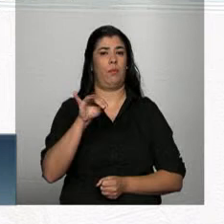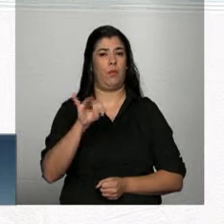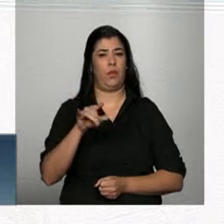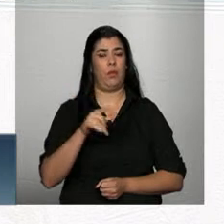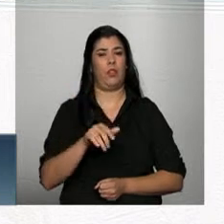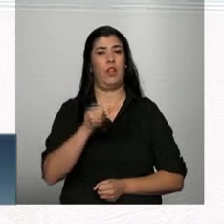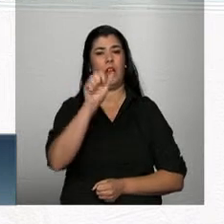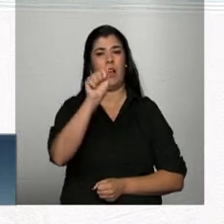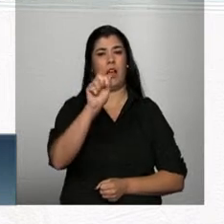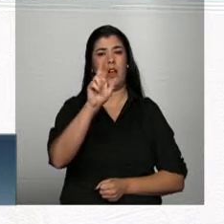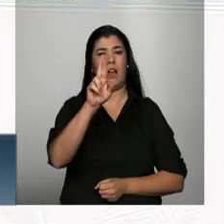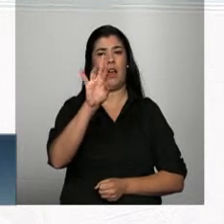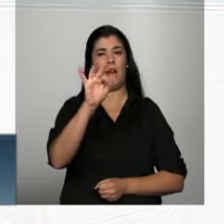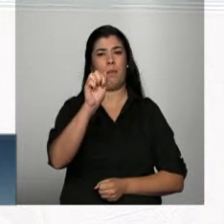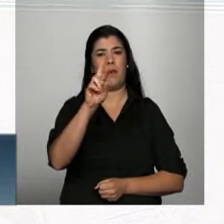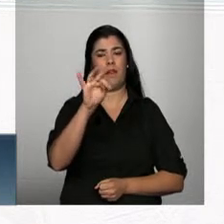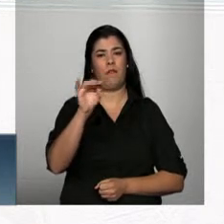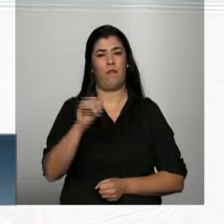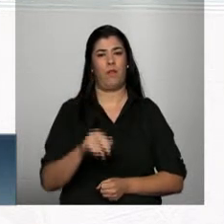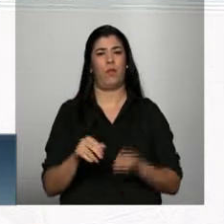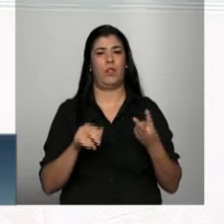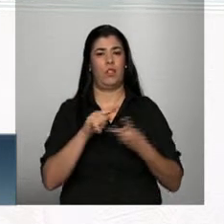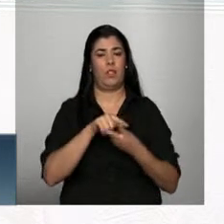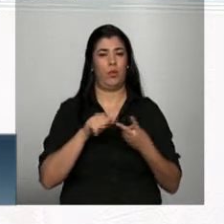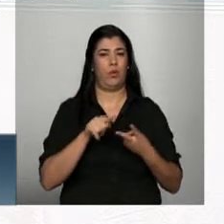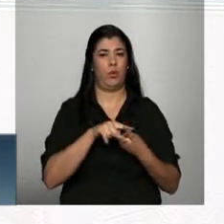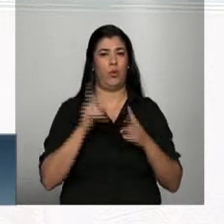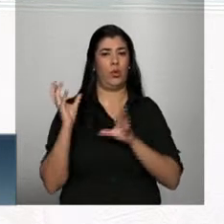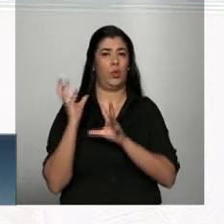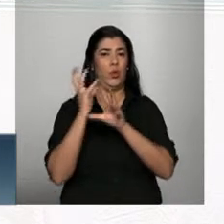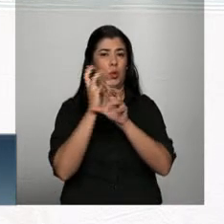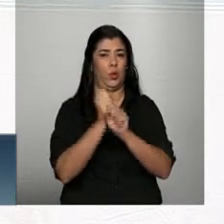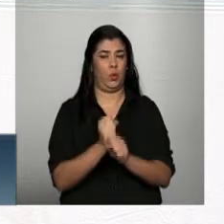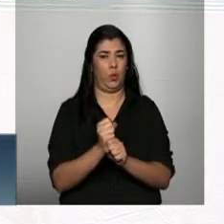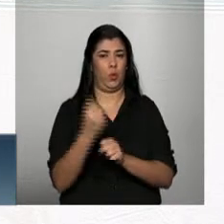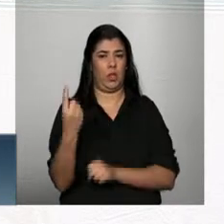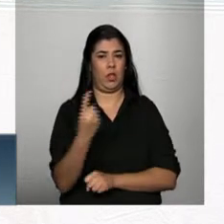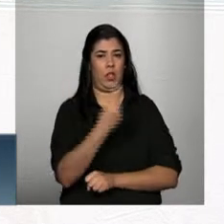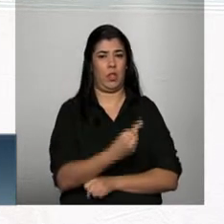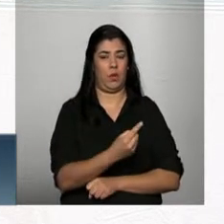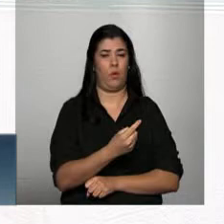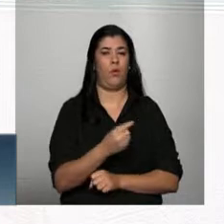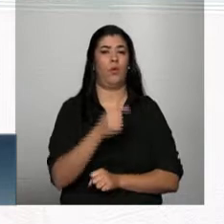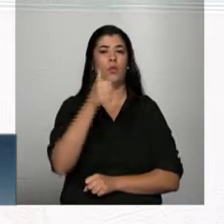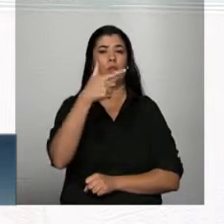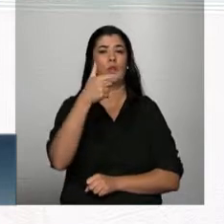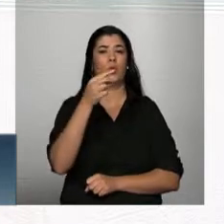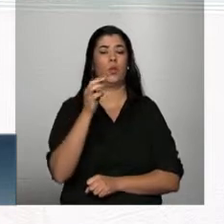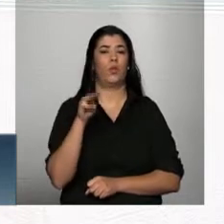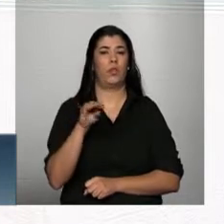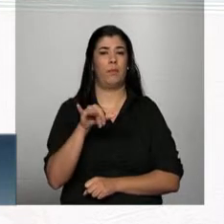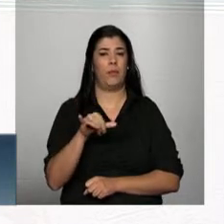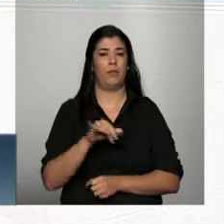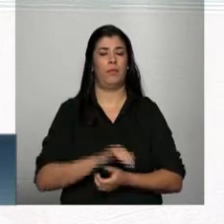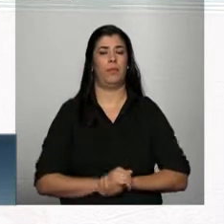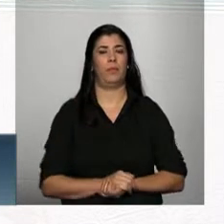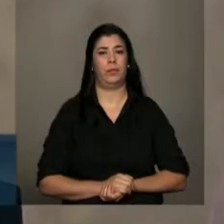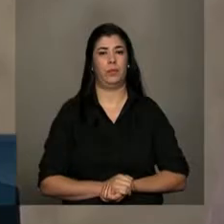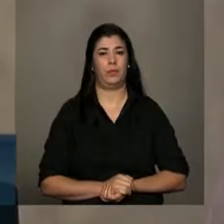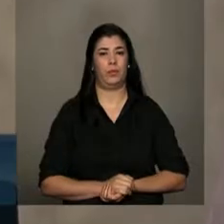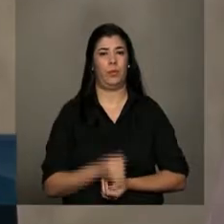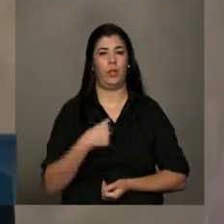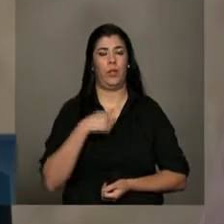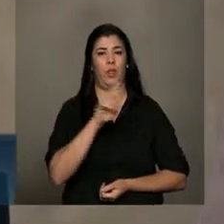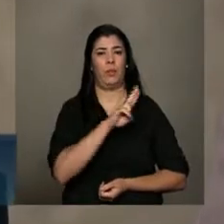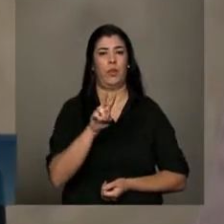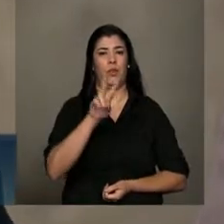Abrafrutas foi 6 milhões do Ministério e 6 milhões da Abrafruta. 12 milhões de reais. A última. Victor Martins, Agência